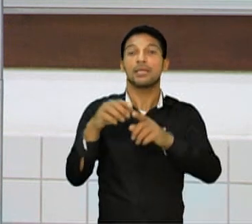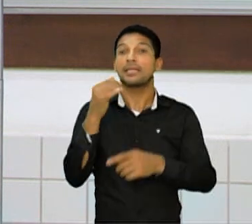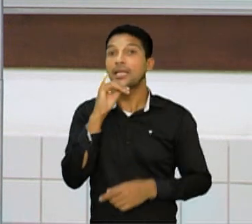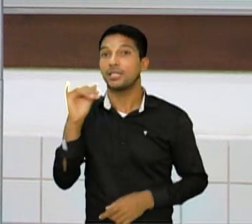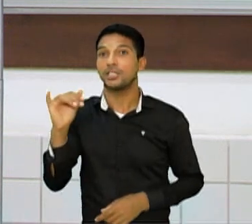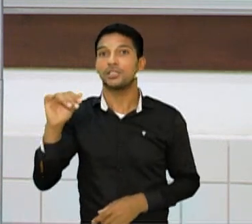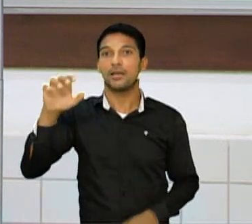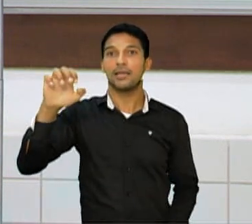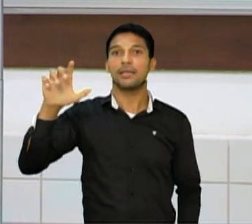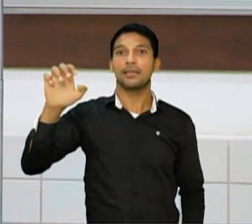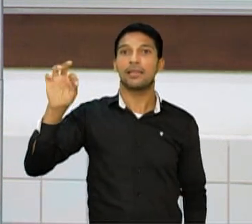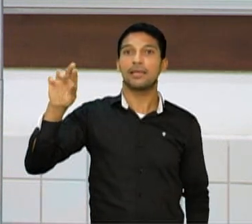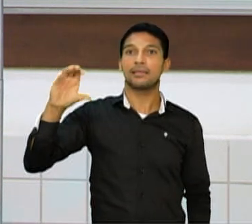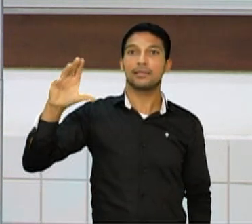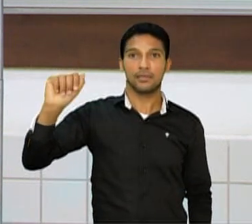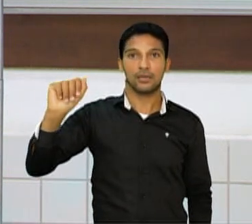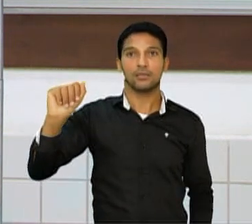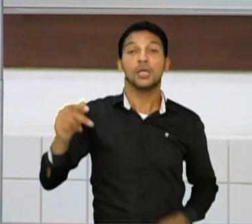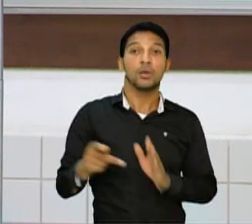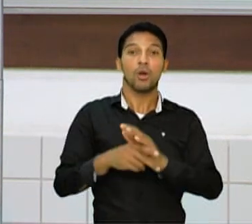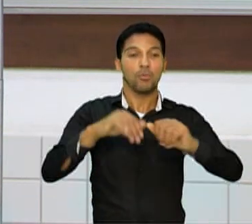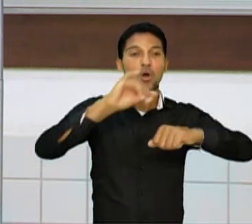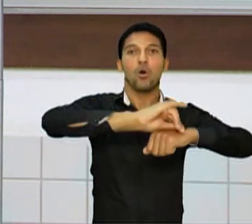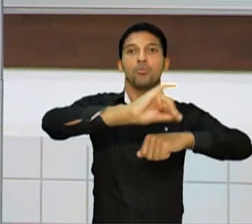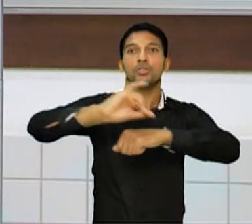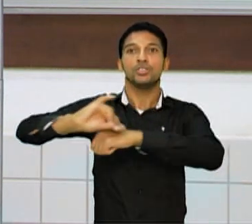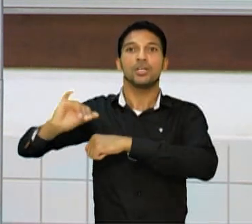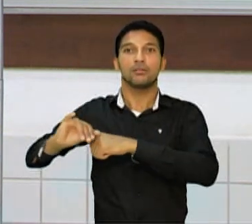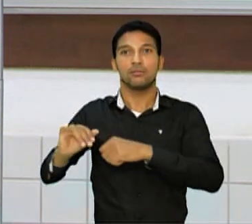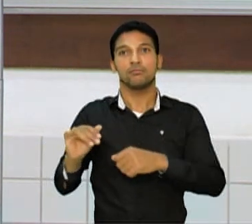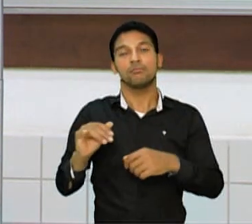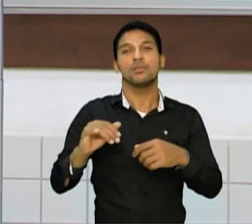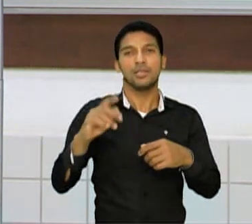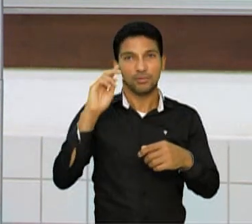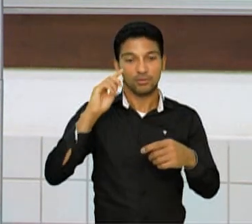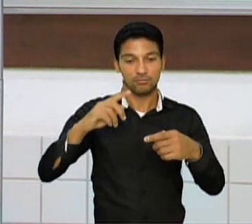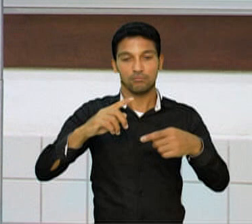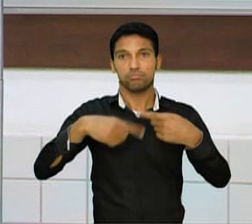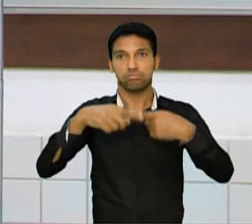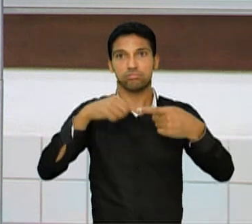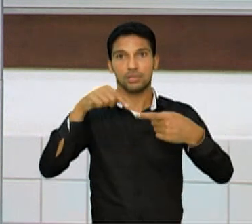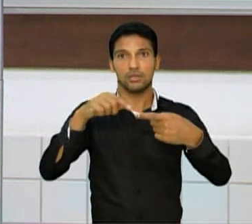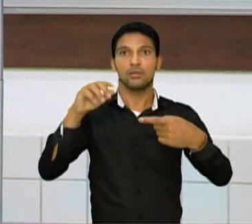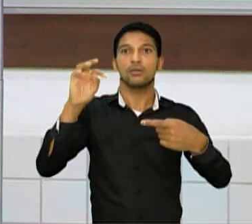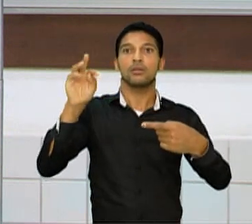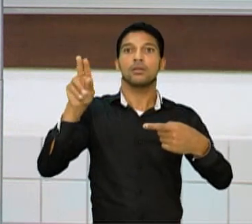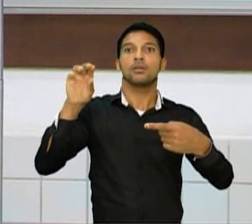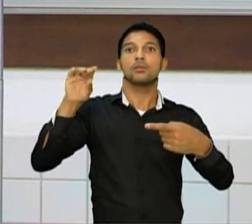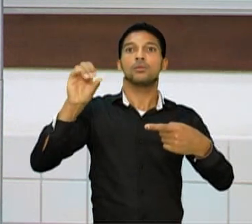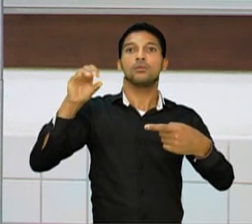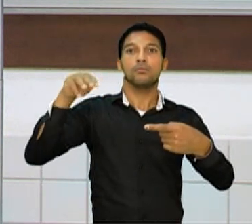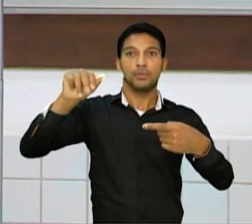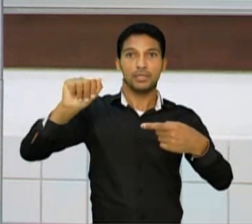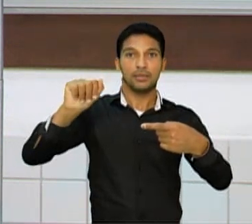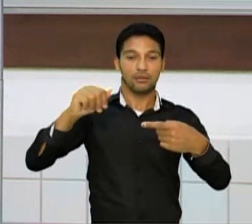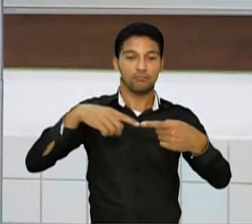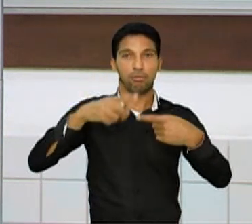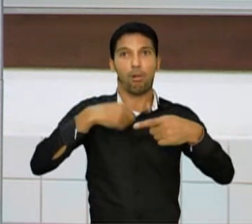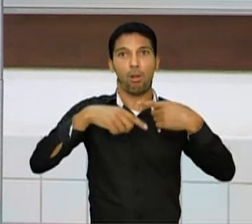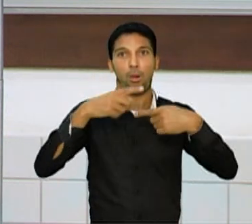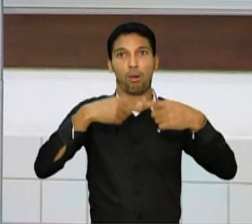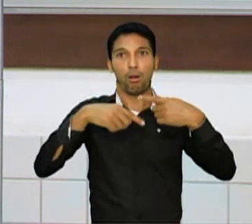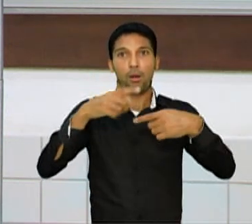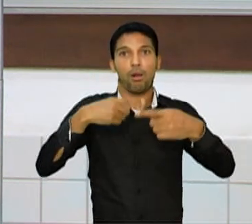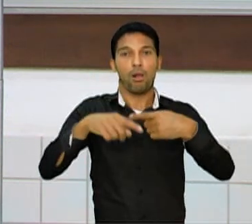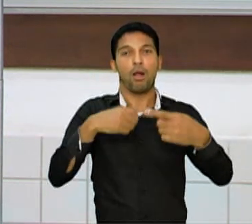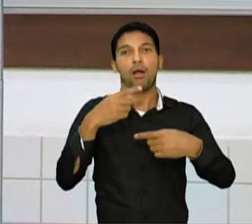partir dos elétrons, então da movimentação da turbina, que pode ser considerada secundária a partir do